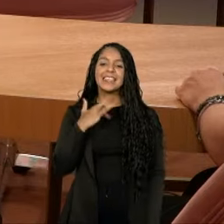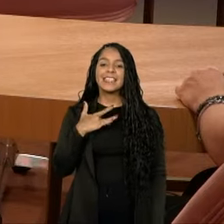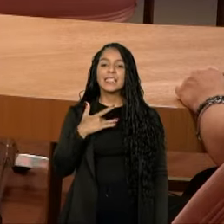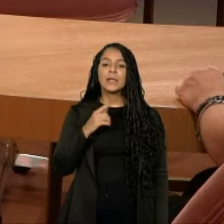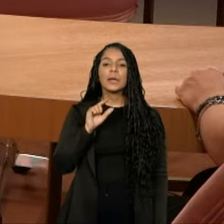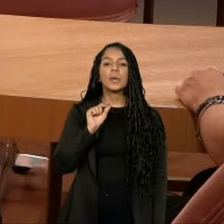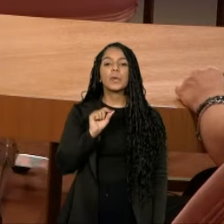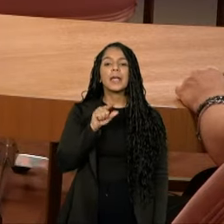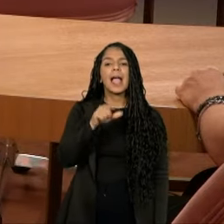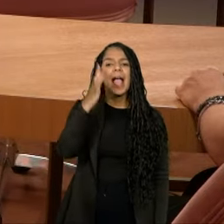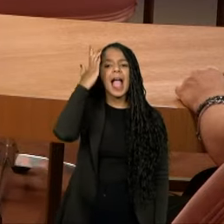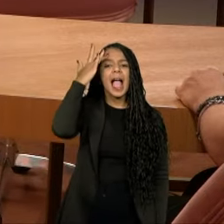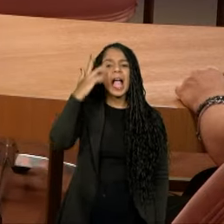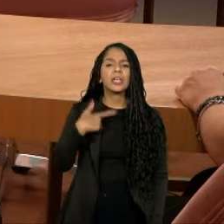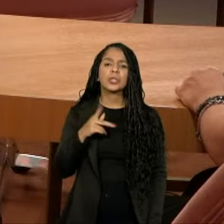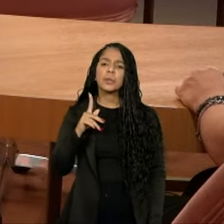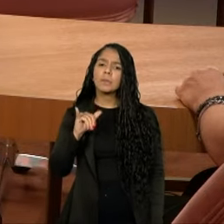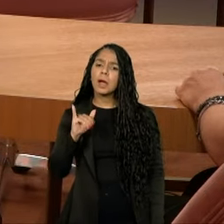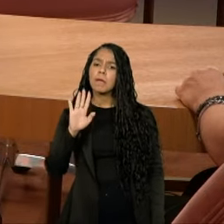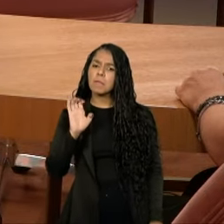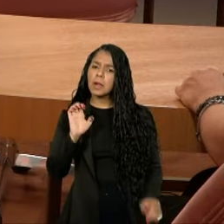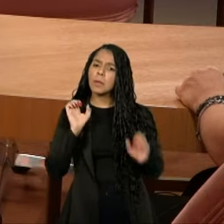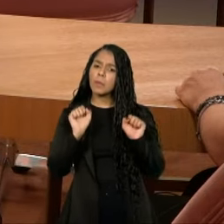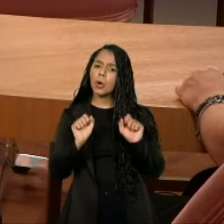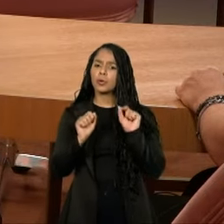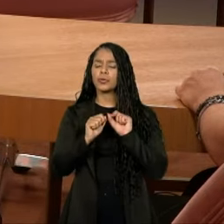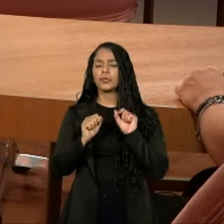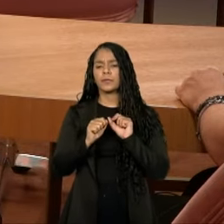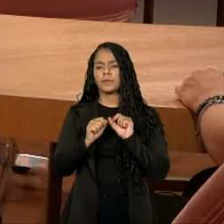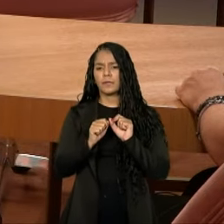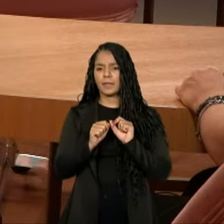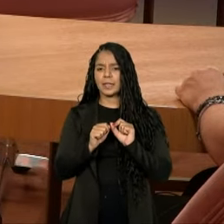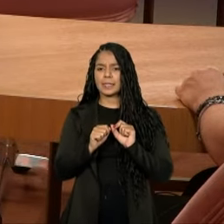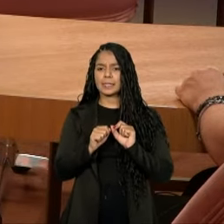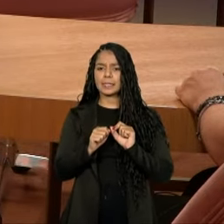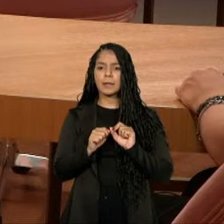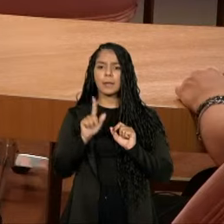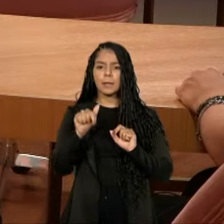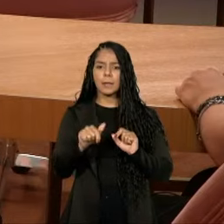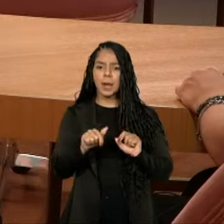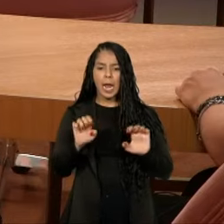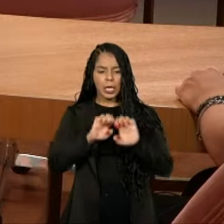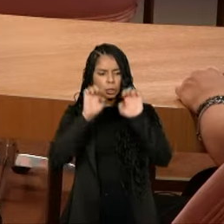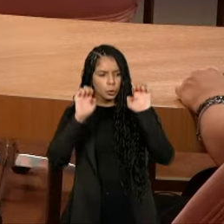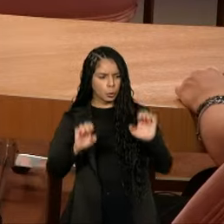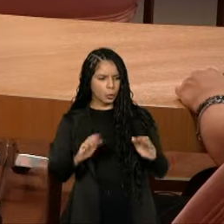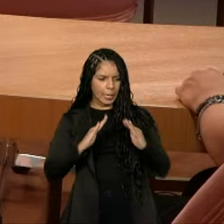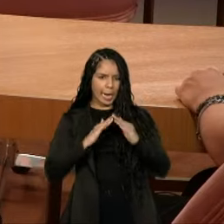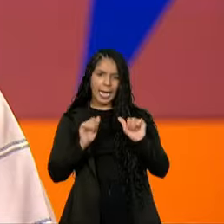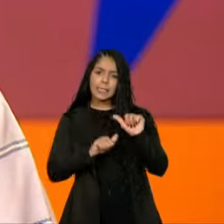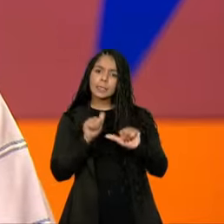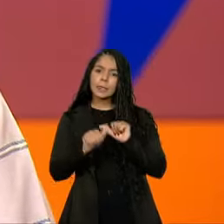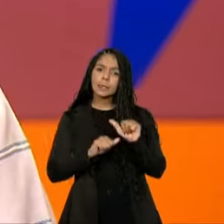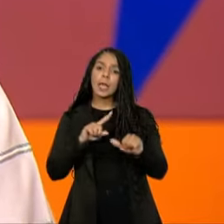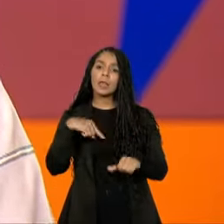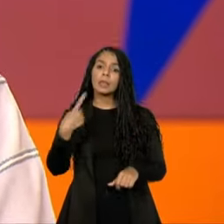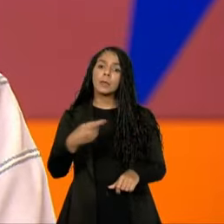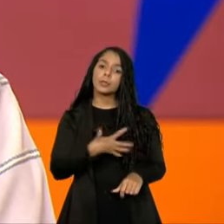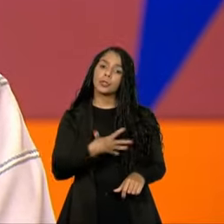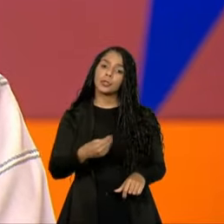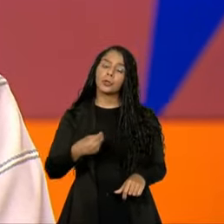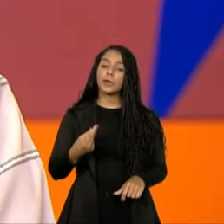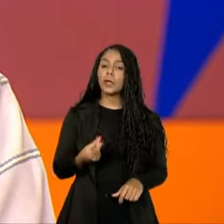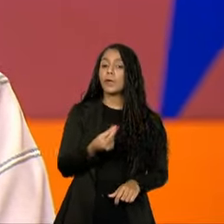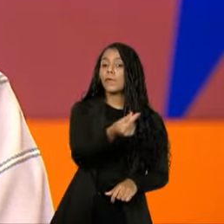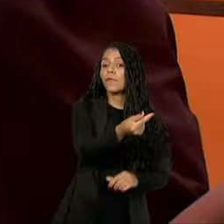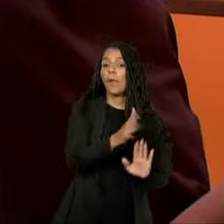você acha que os pais podem fazer, que as mães, principalmente, podem fazer para redefinir a estrutura da casa depois que os filhos vão embora? Ah, sim, é ocupar a